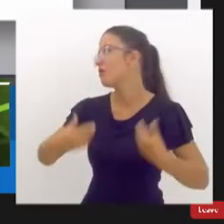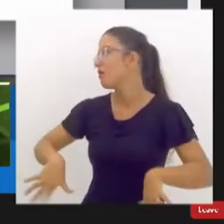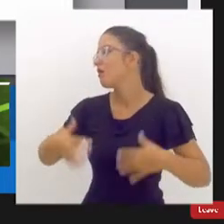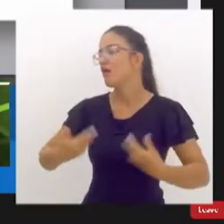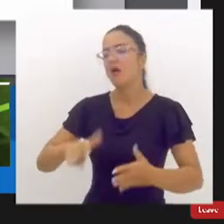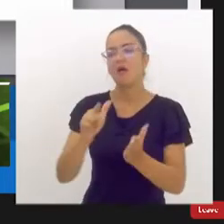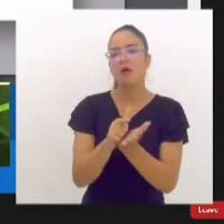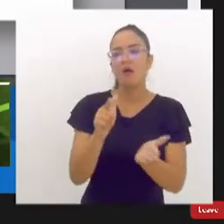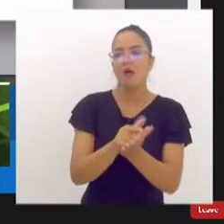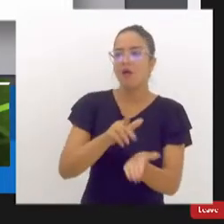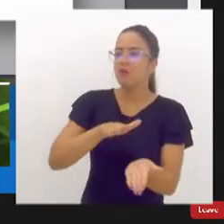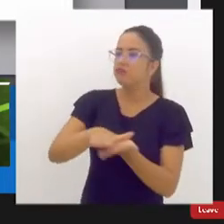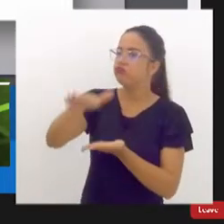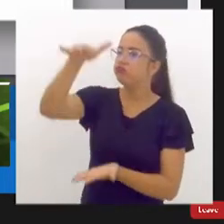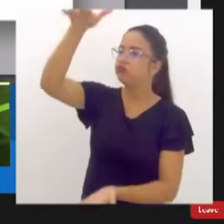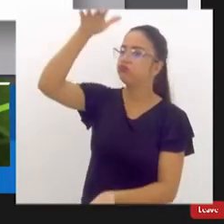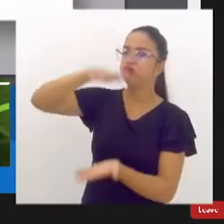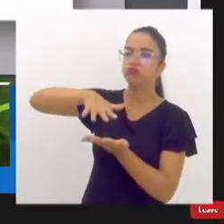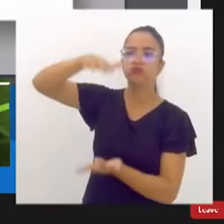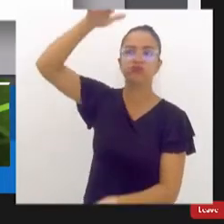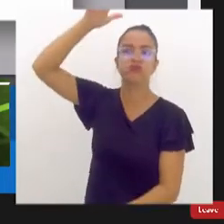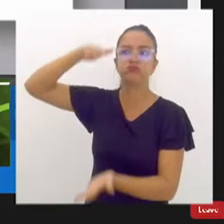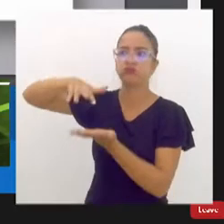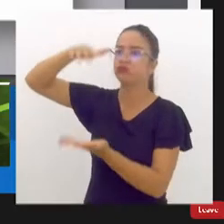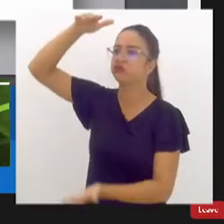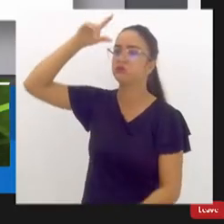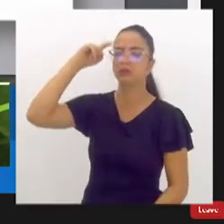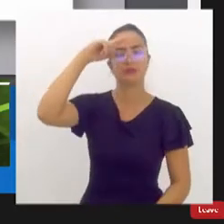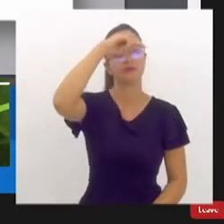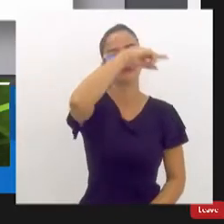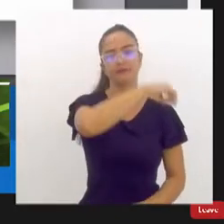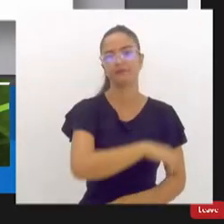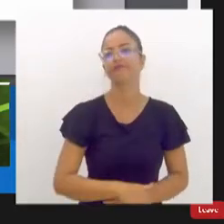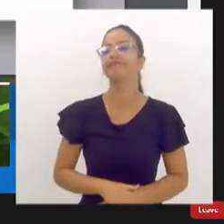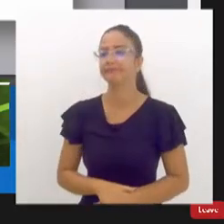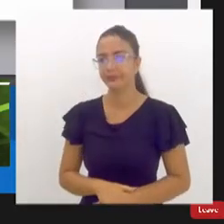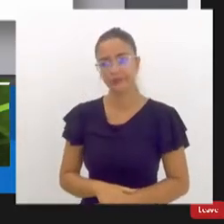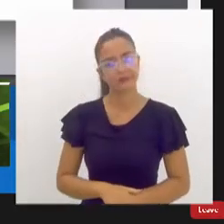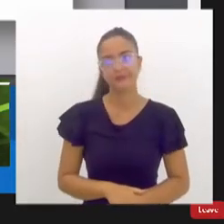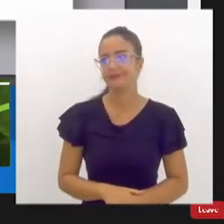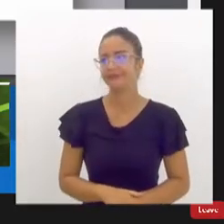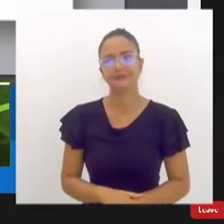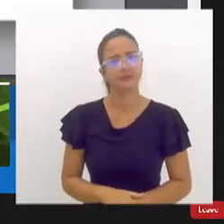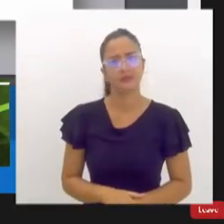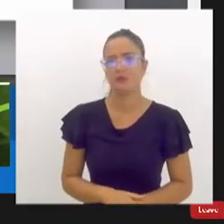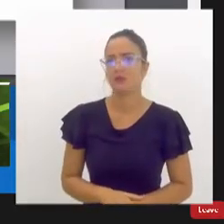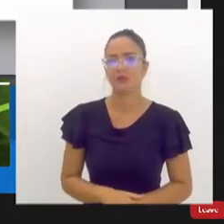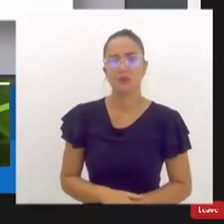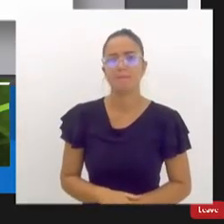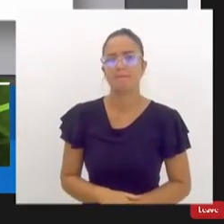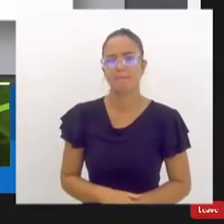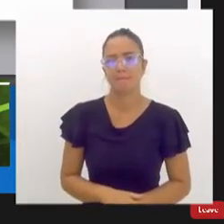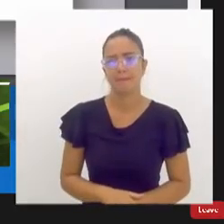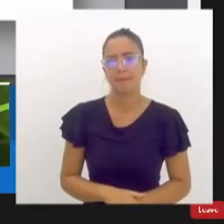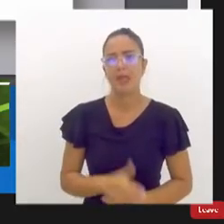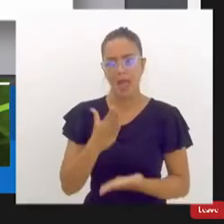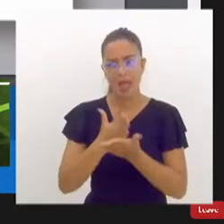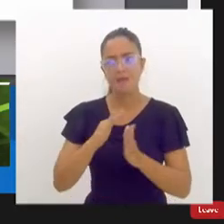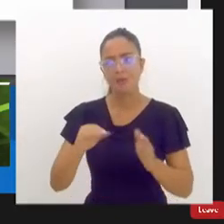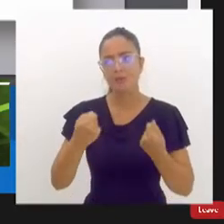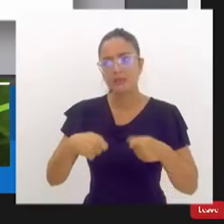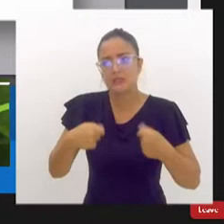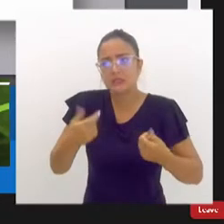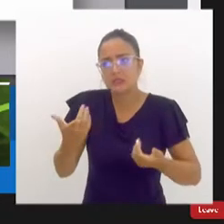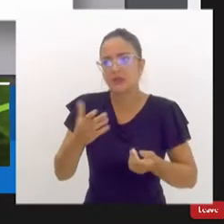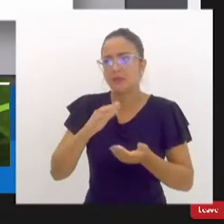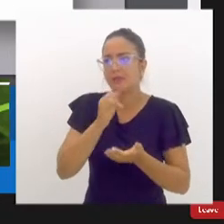caminhe, né, para que os acervos, para que não continue tendo esse crescimento físico vegetativo. O 46